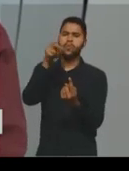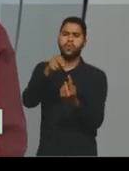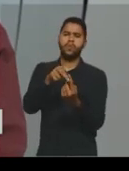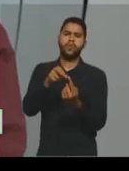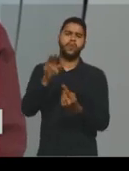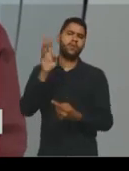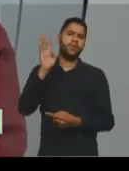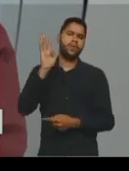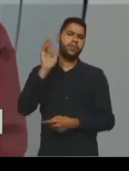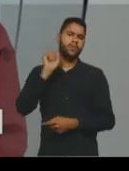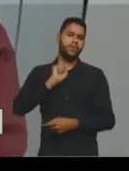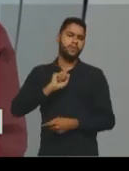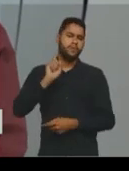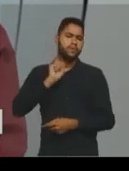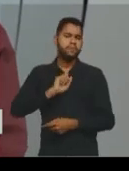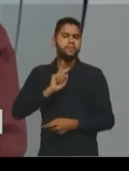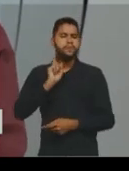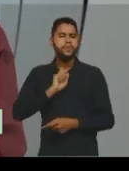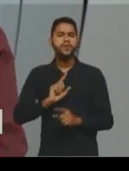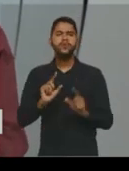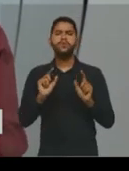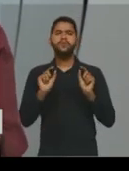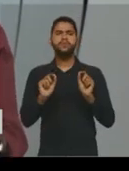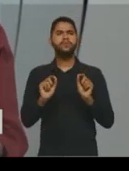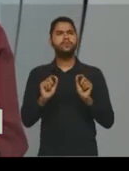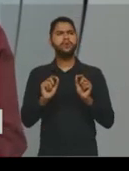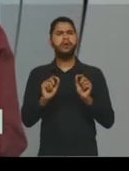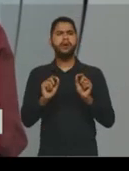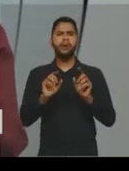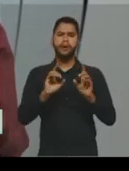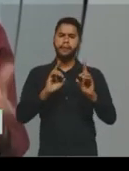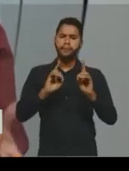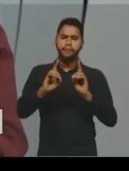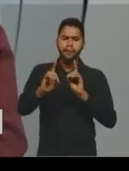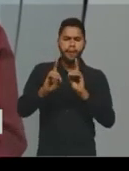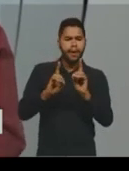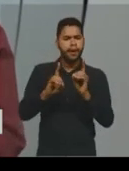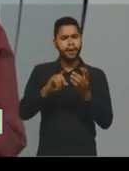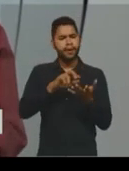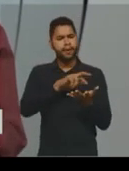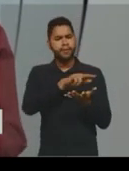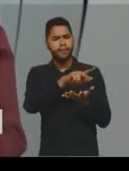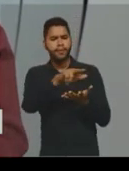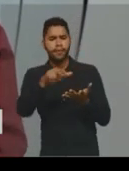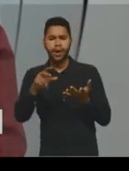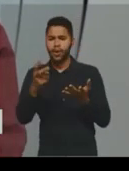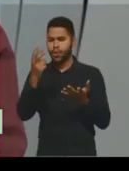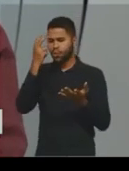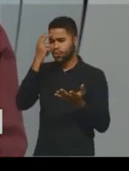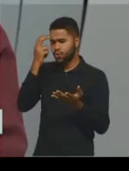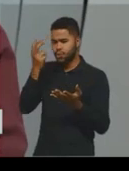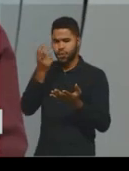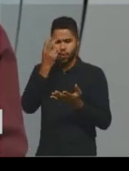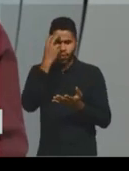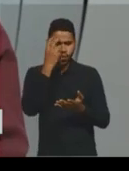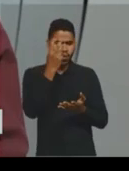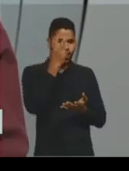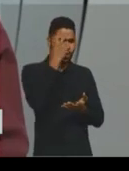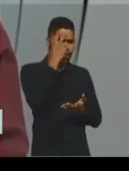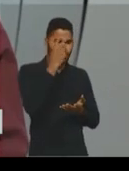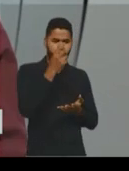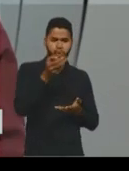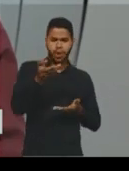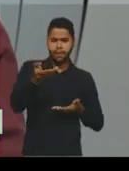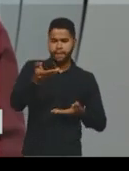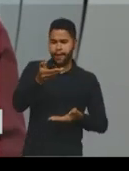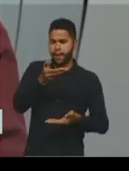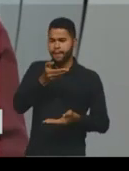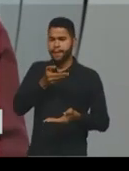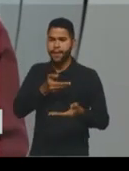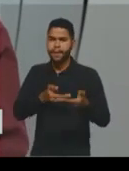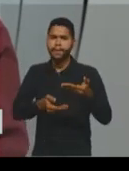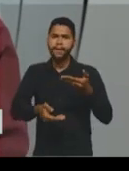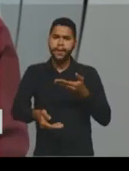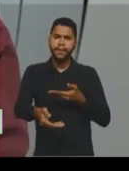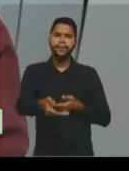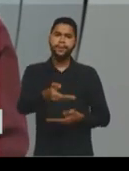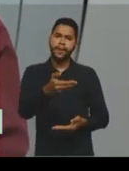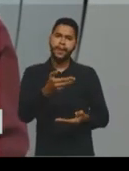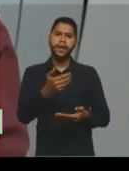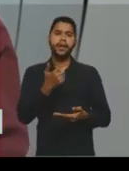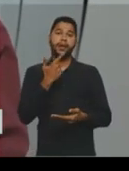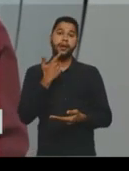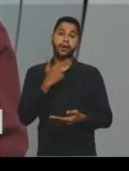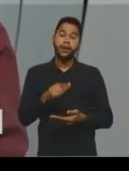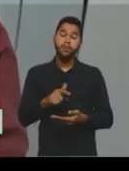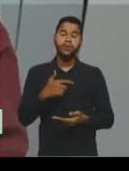fala desse diálogo, né, entre as várias culturas e a língua traz isso para a gente.